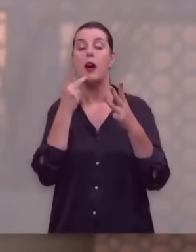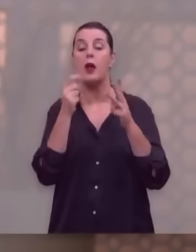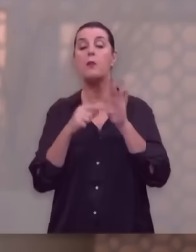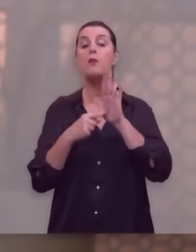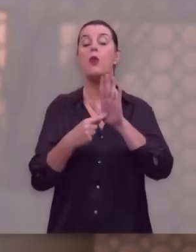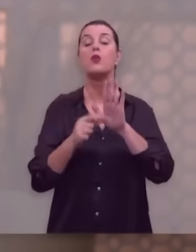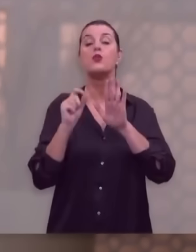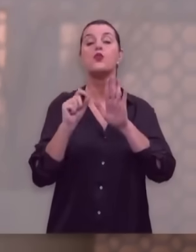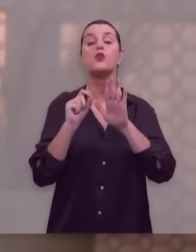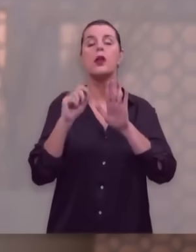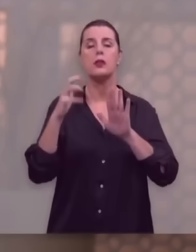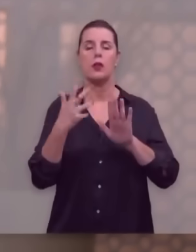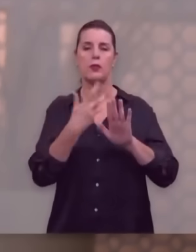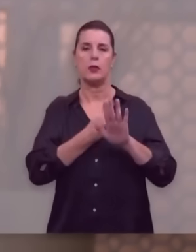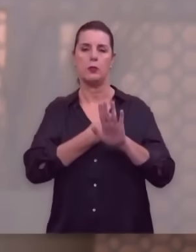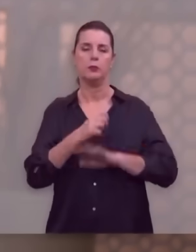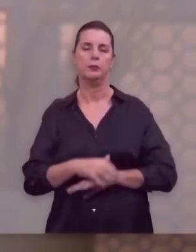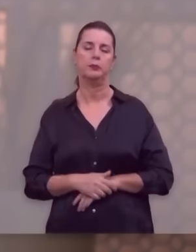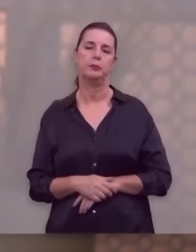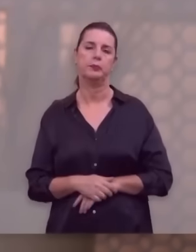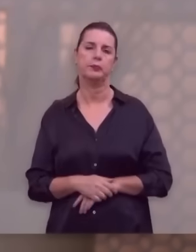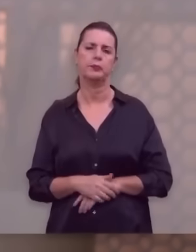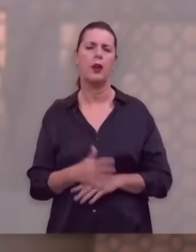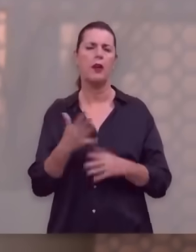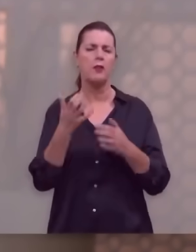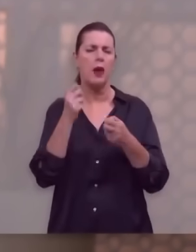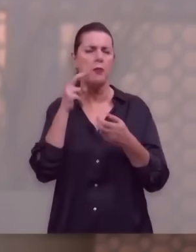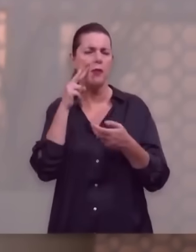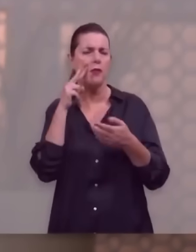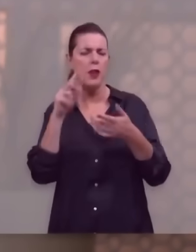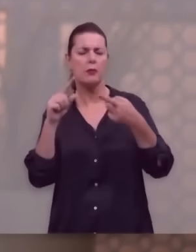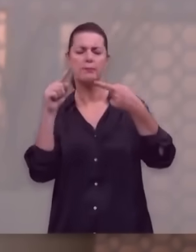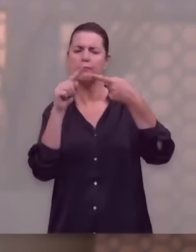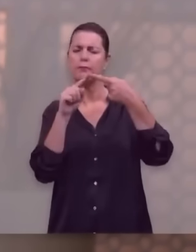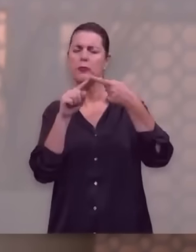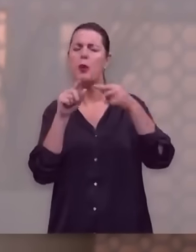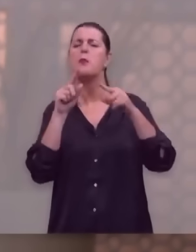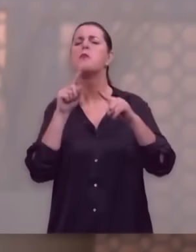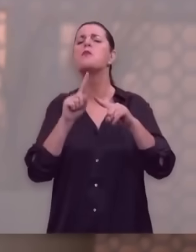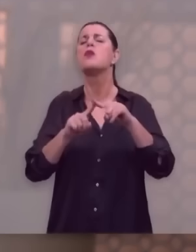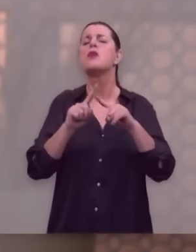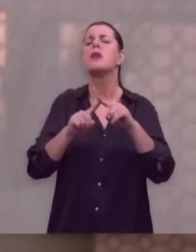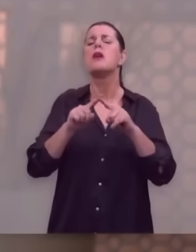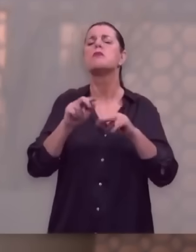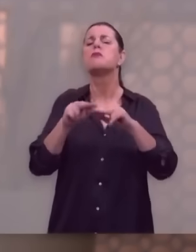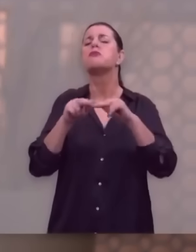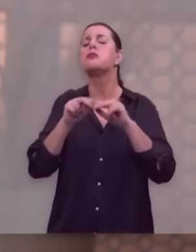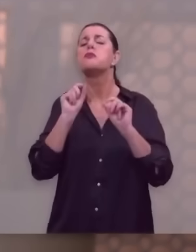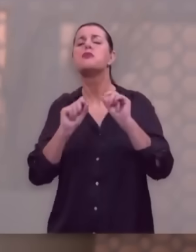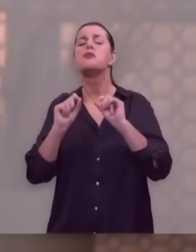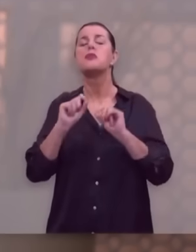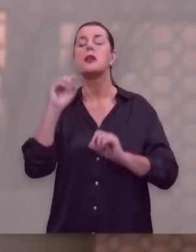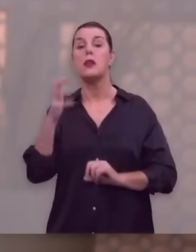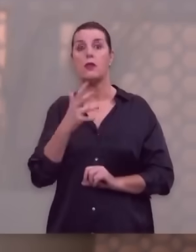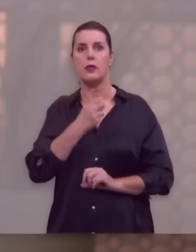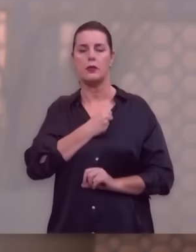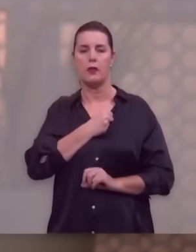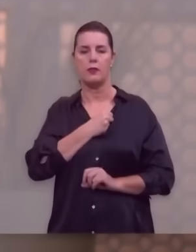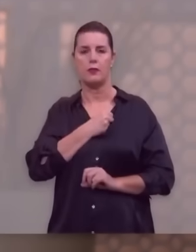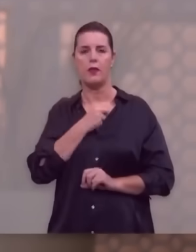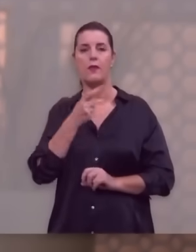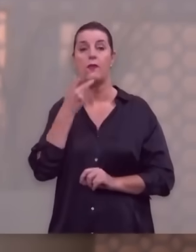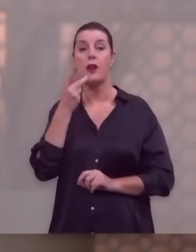evidência da salvação Vamos ver em primeiro lugar qual é a causa desta salvação e Paulo diz assim pela